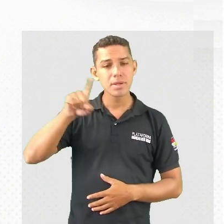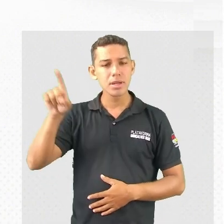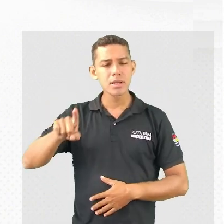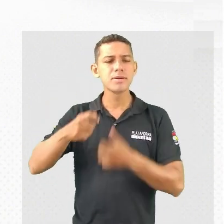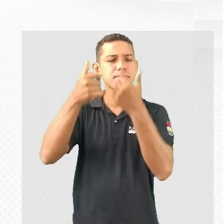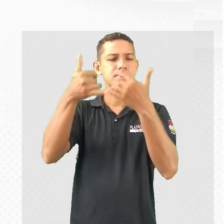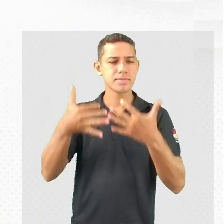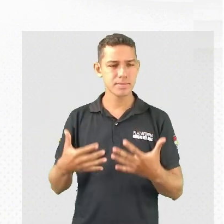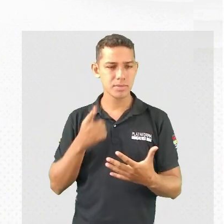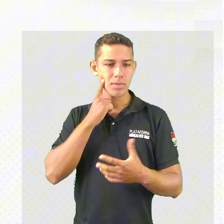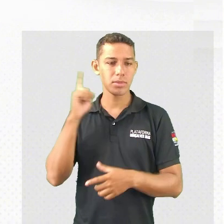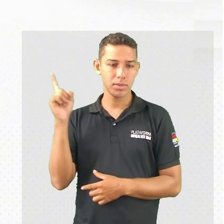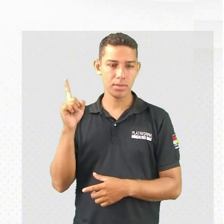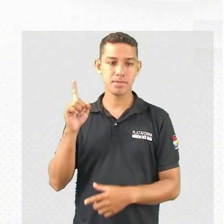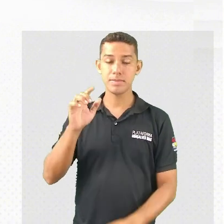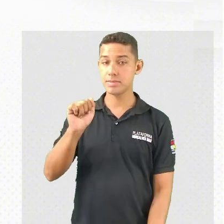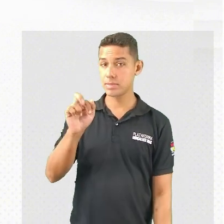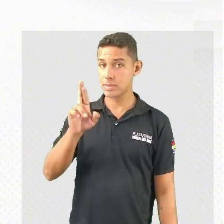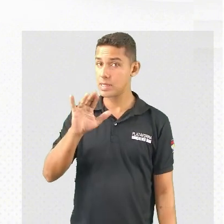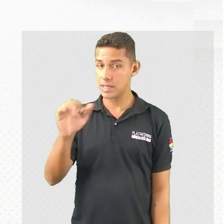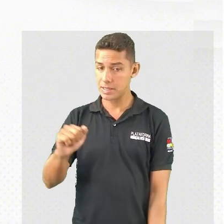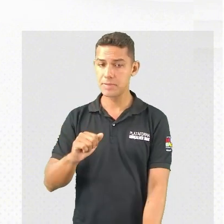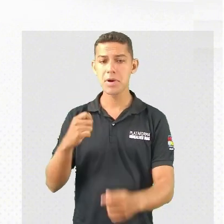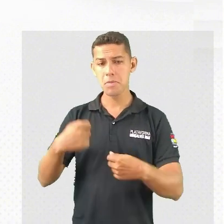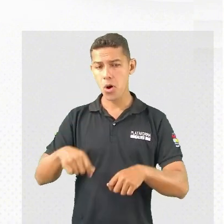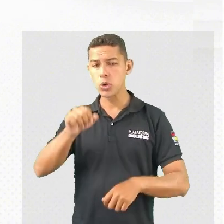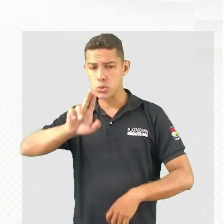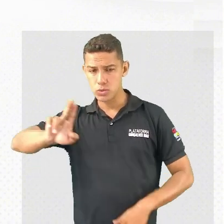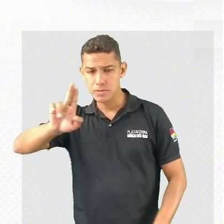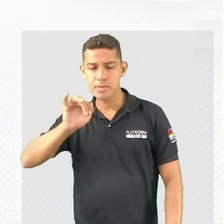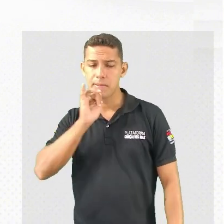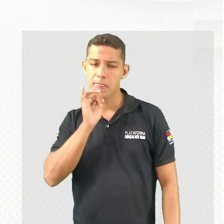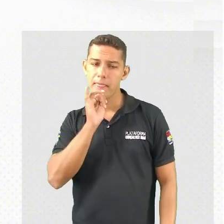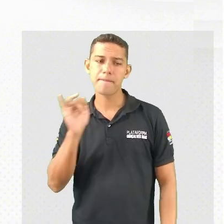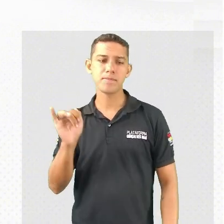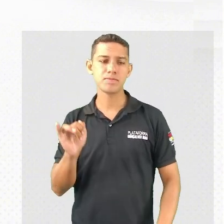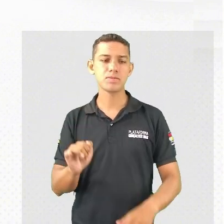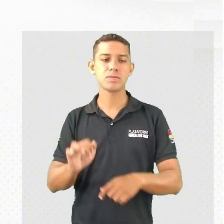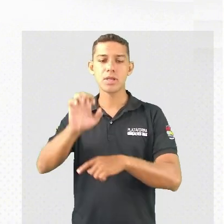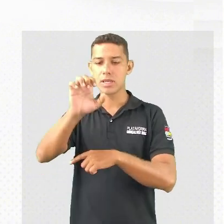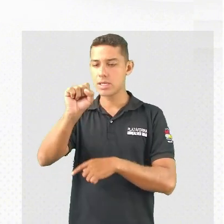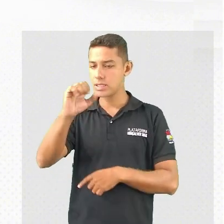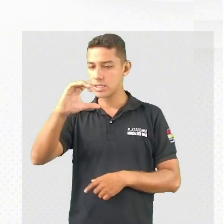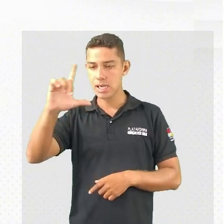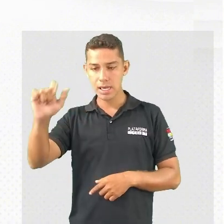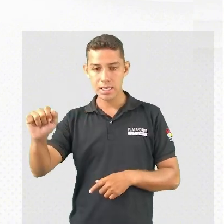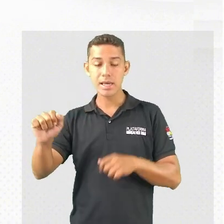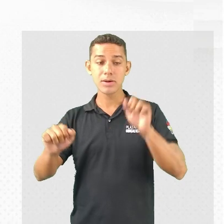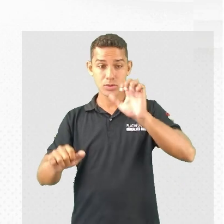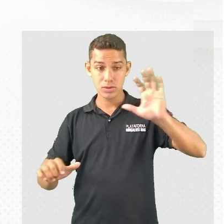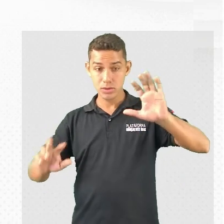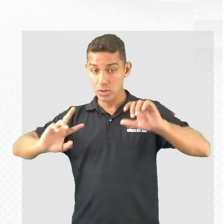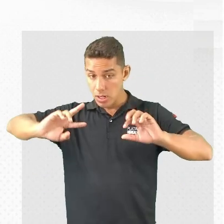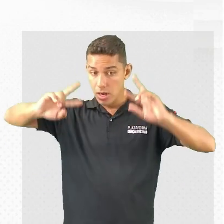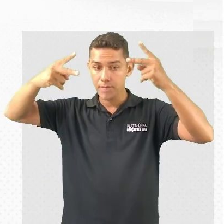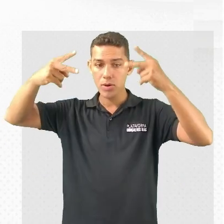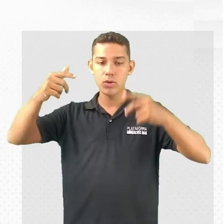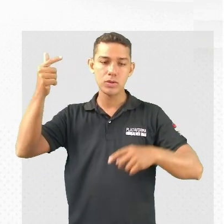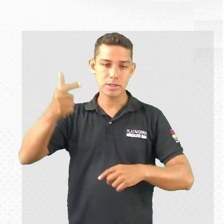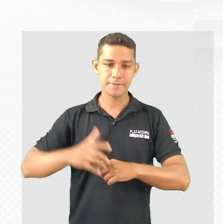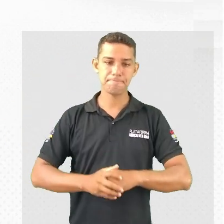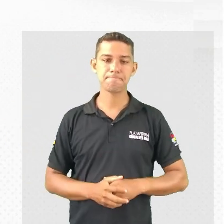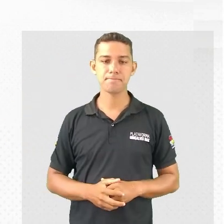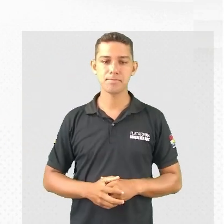falei para vocês a questão da área, que você pode usar escala com área, mas você tem que pegar a escala e levar ao quadrado. Então,